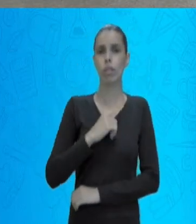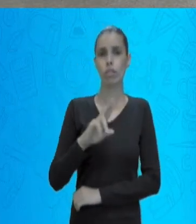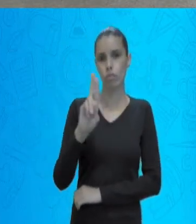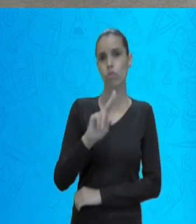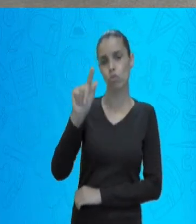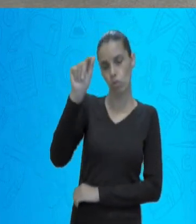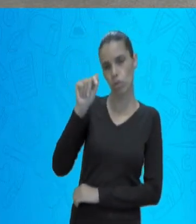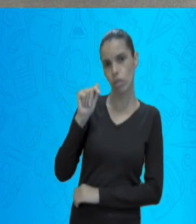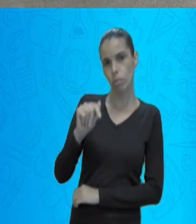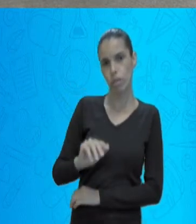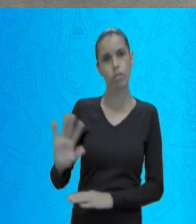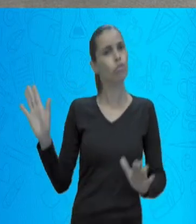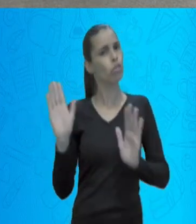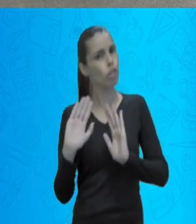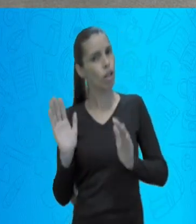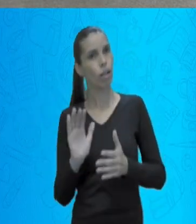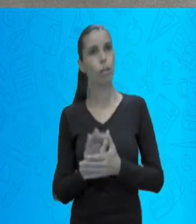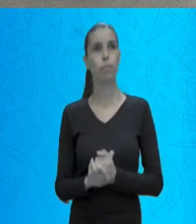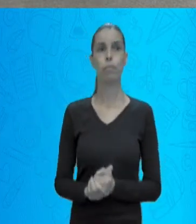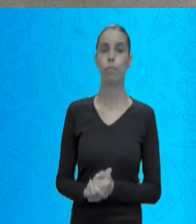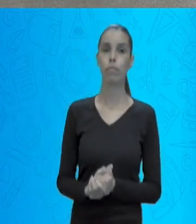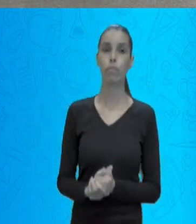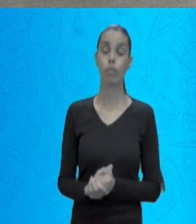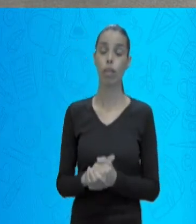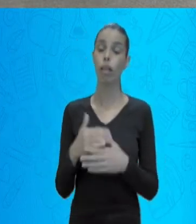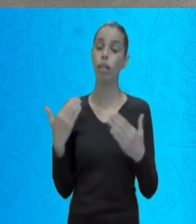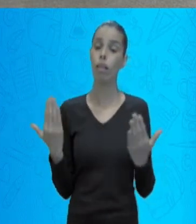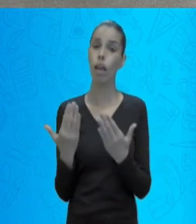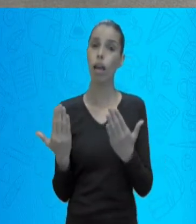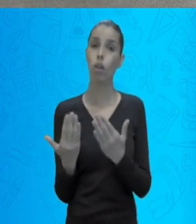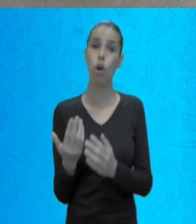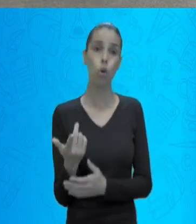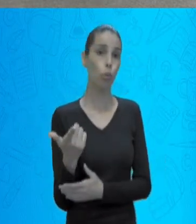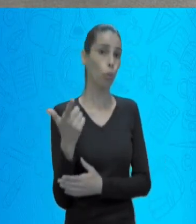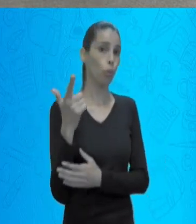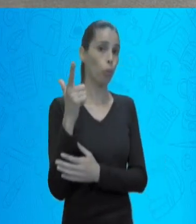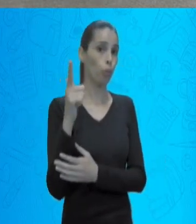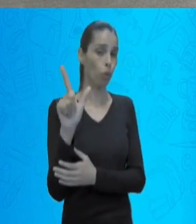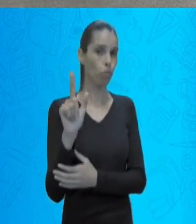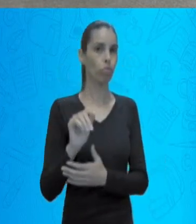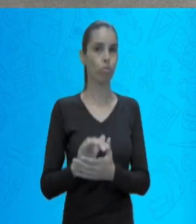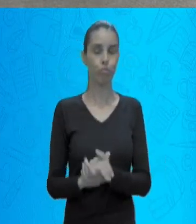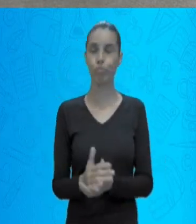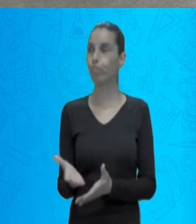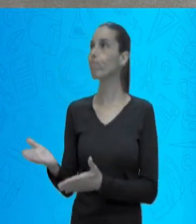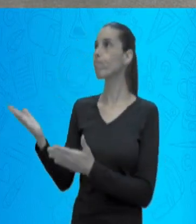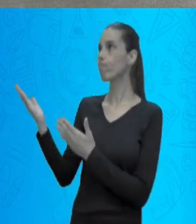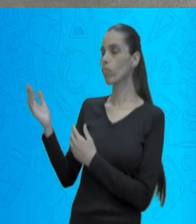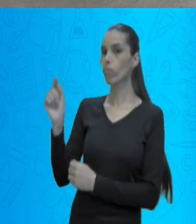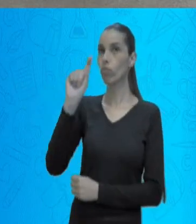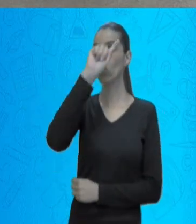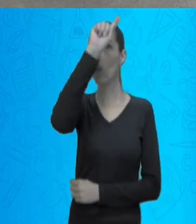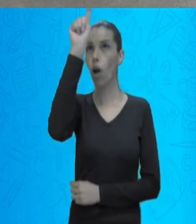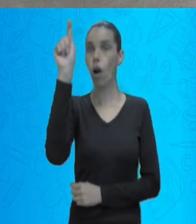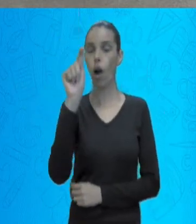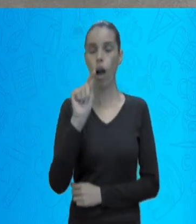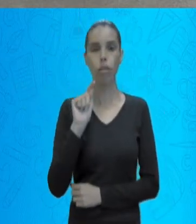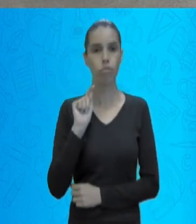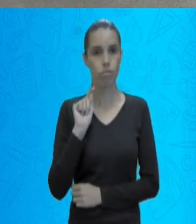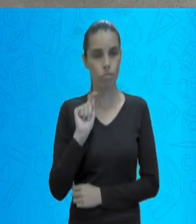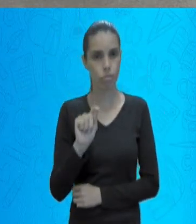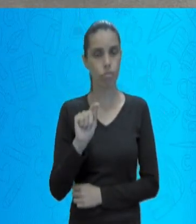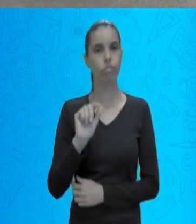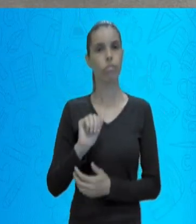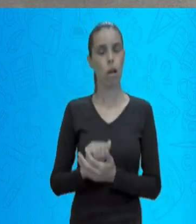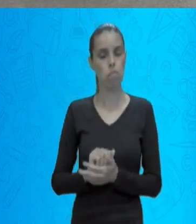exclamação. E aí agora a gente vai para o ponto de interrogação. Olha o formato do ponto de interrogação,